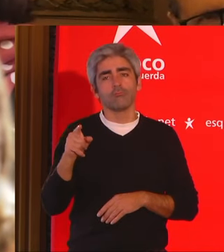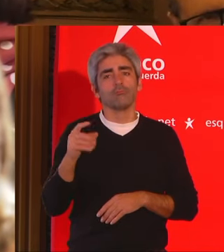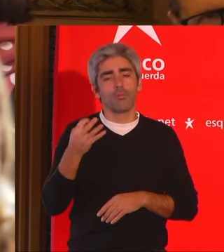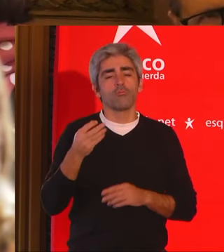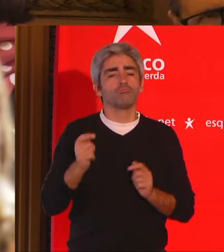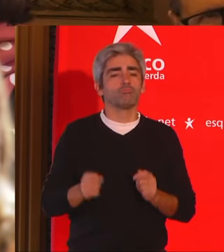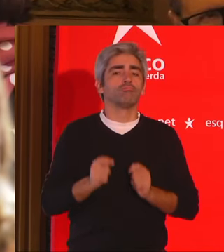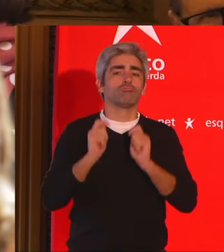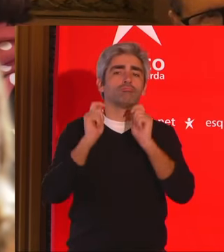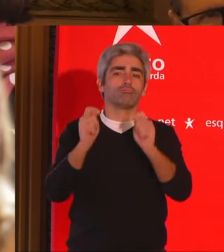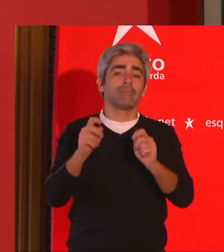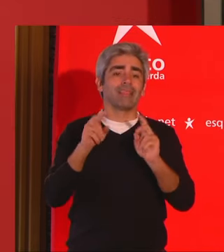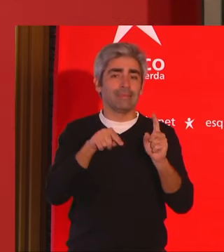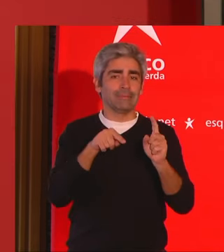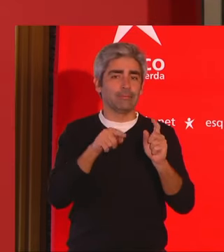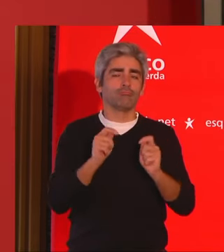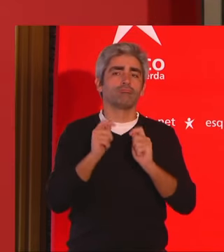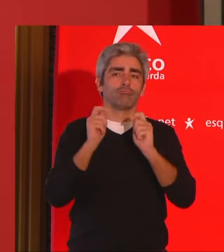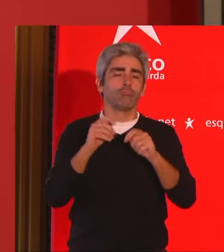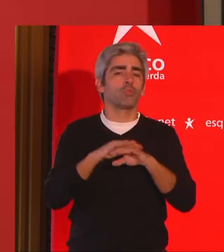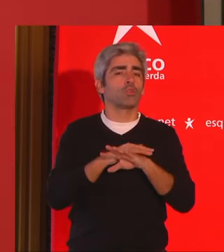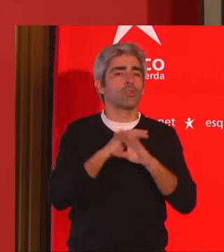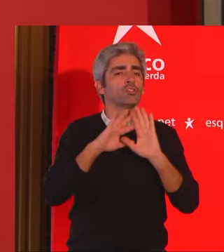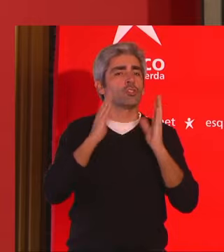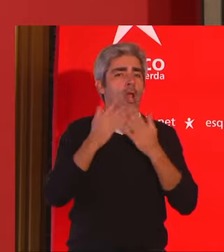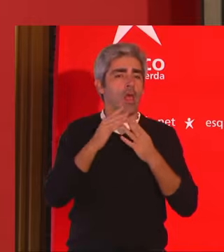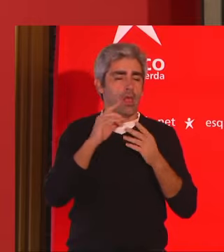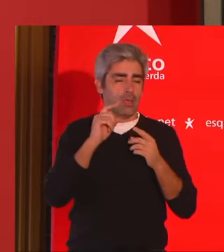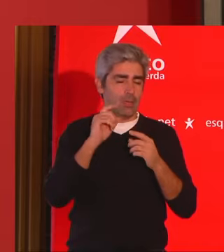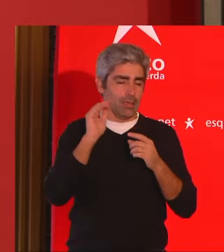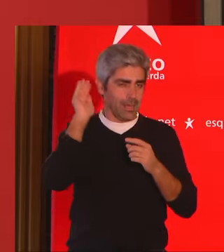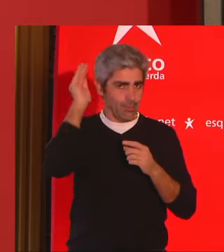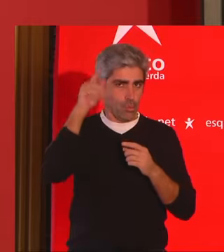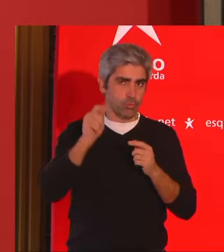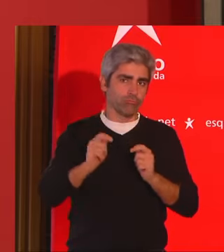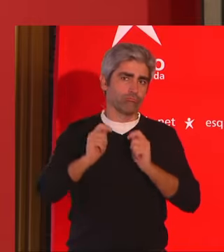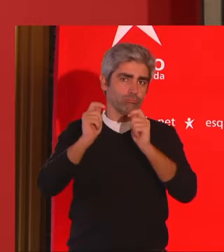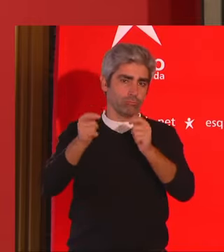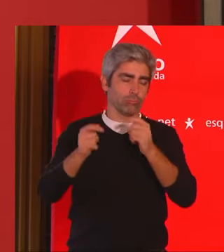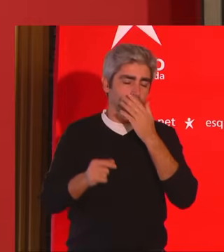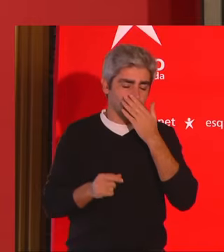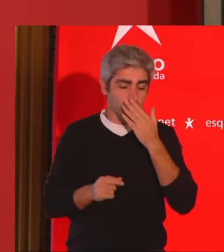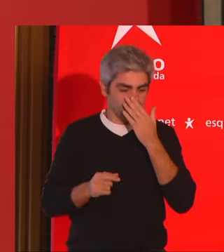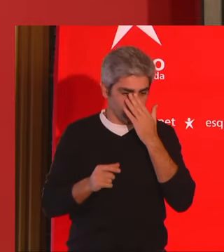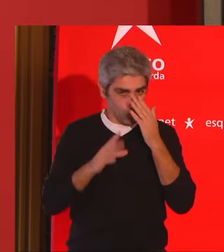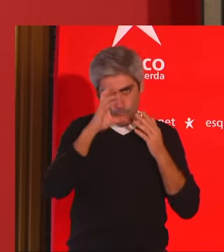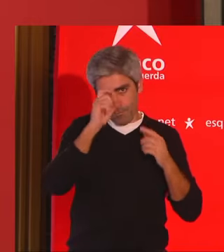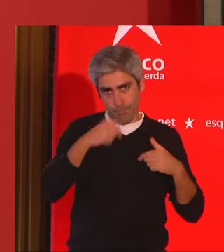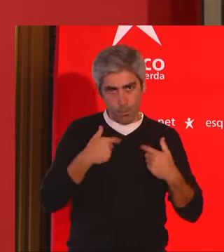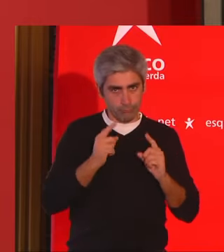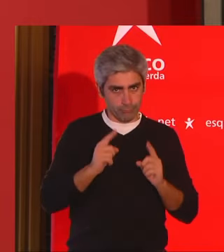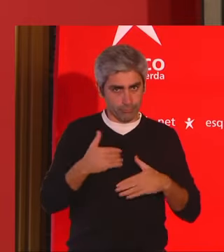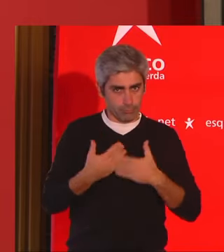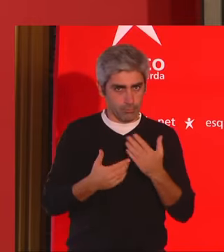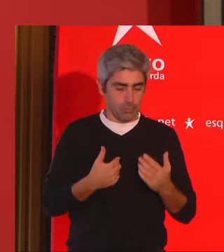nas mãos da Procuradoria-Geral da República. Portanto, é um processo iniciado pelo governo.